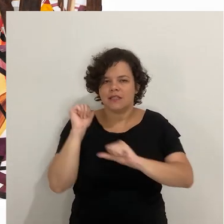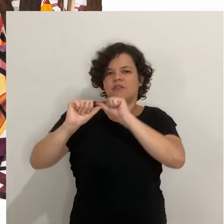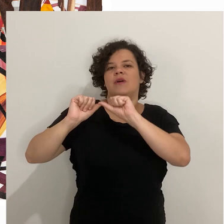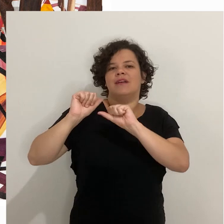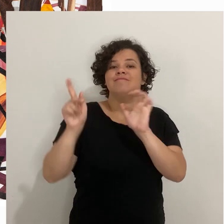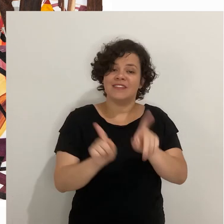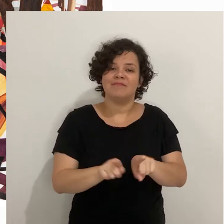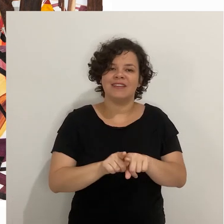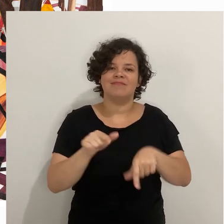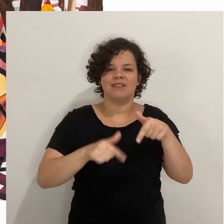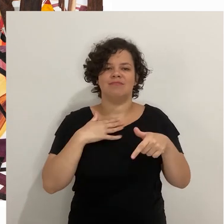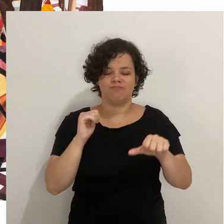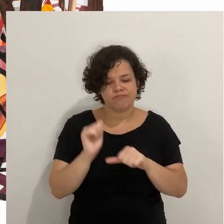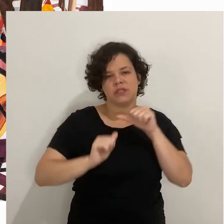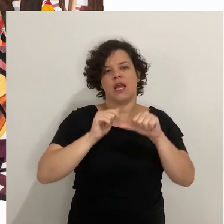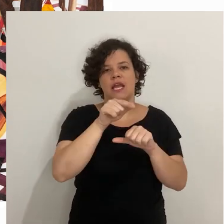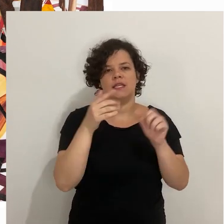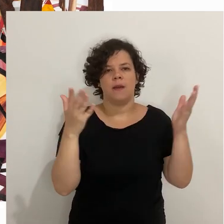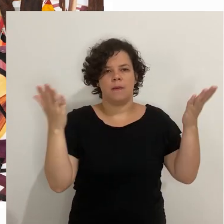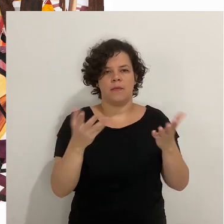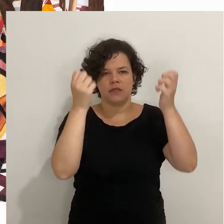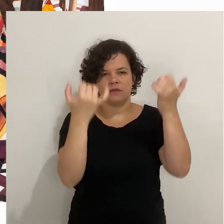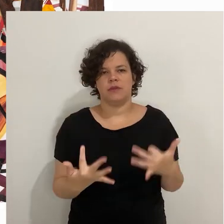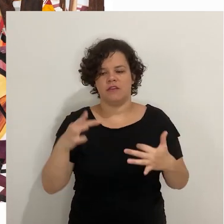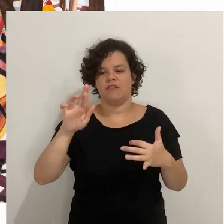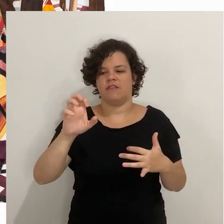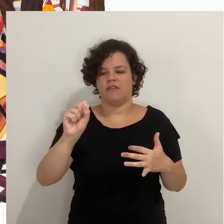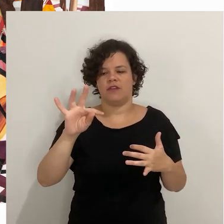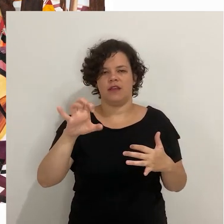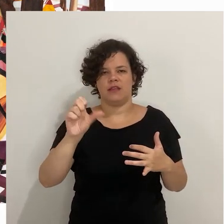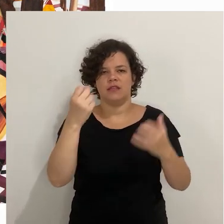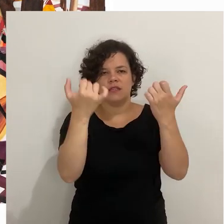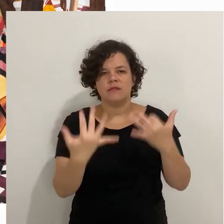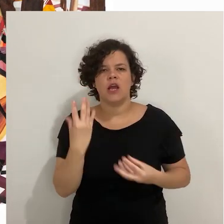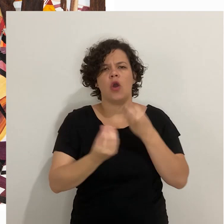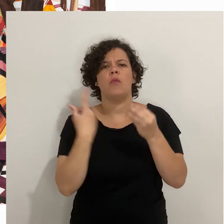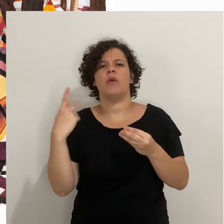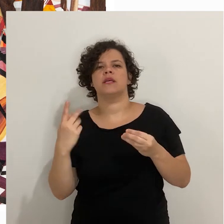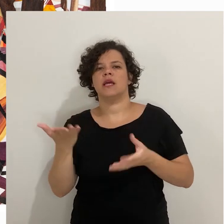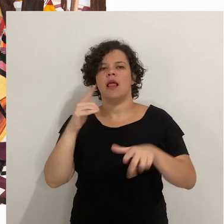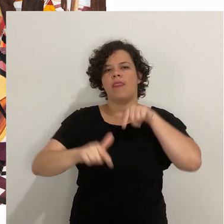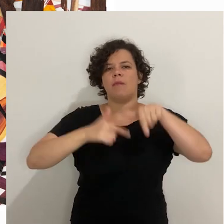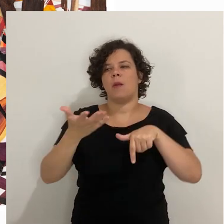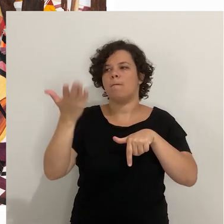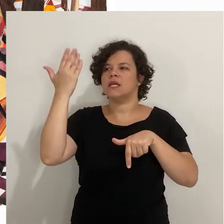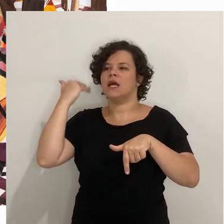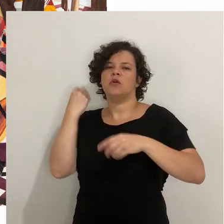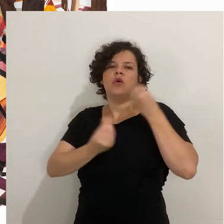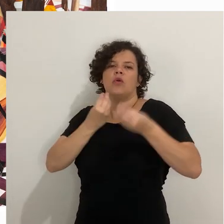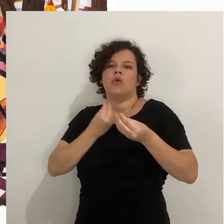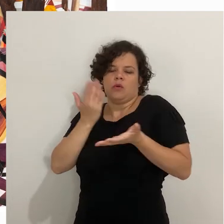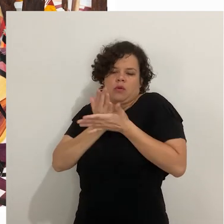forma. Então a série Frestas fala disso, dessas camadas anteriores, de outros trabalhos, como é que a gente lida